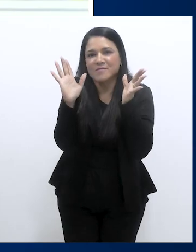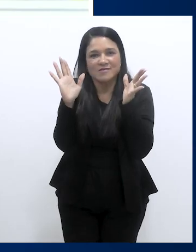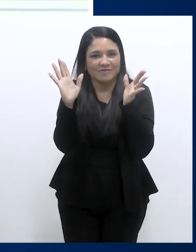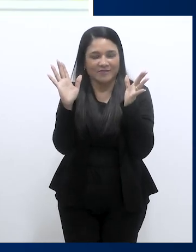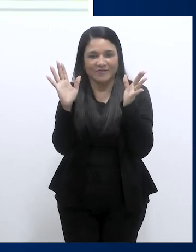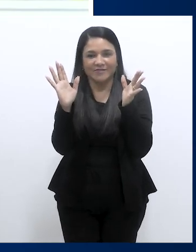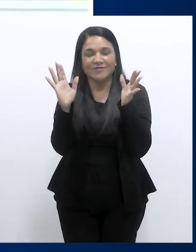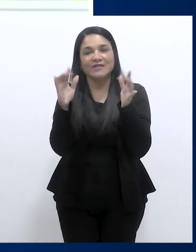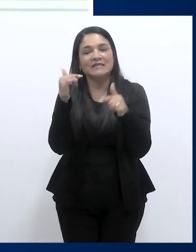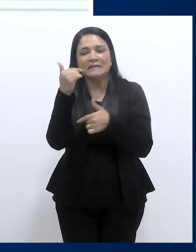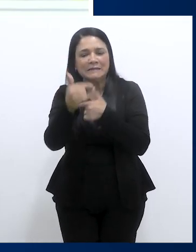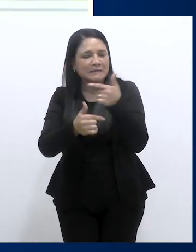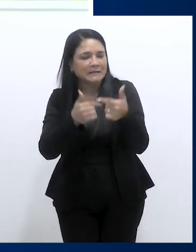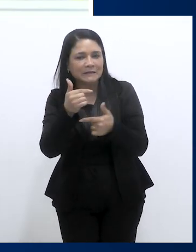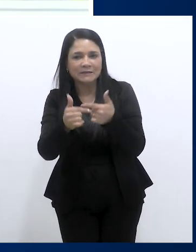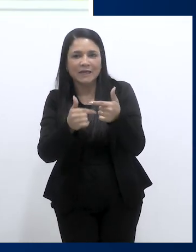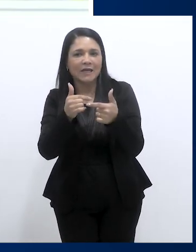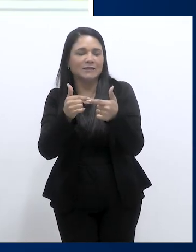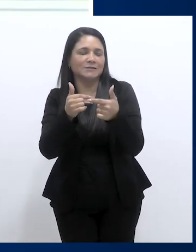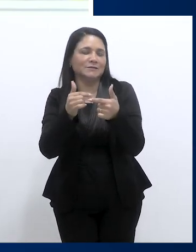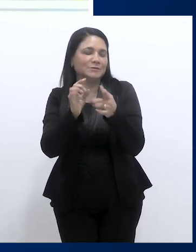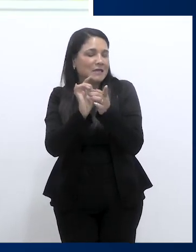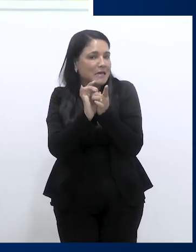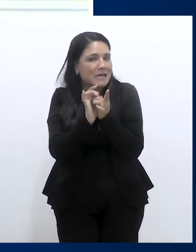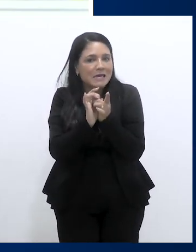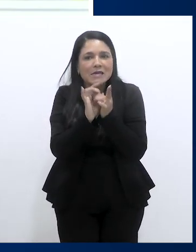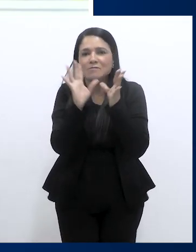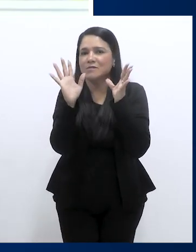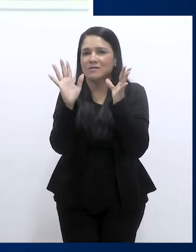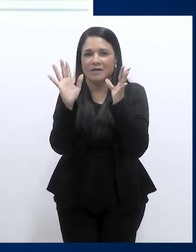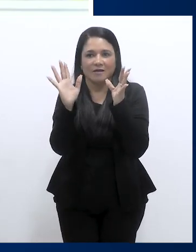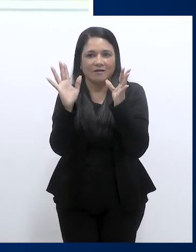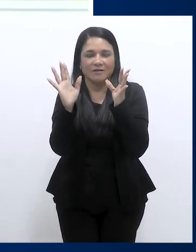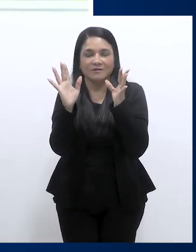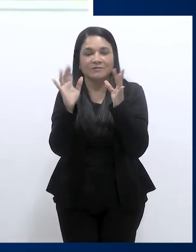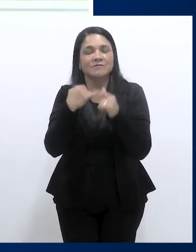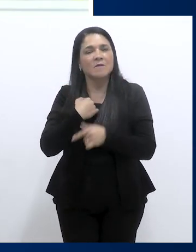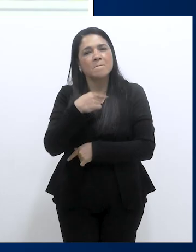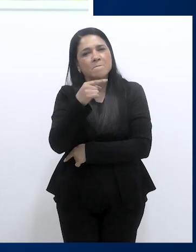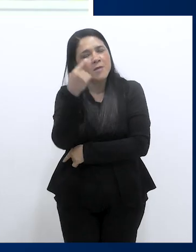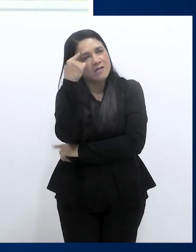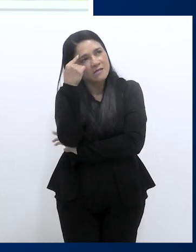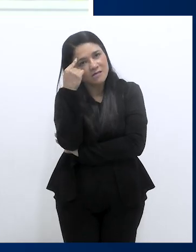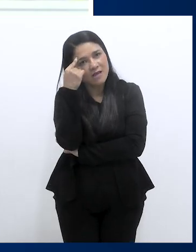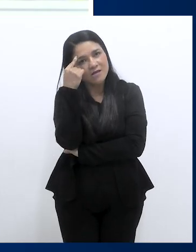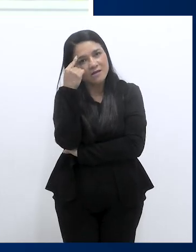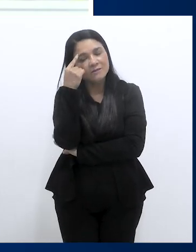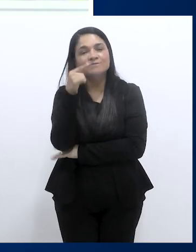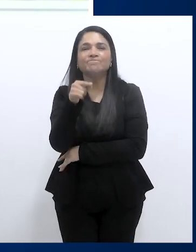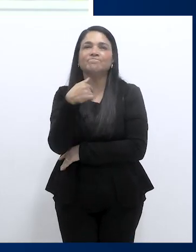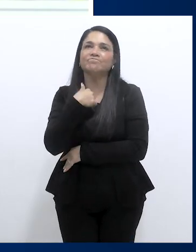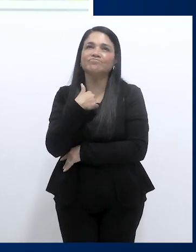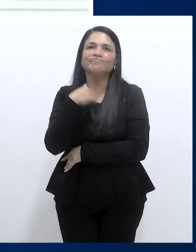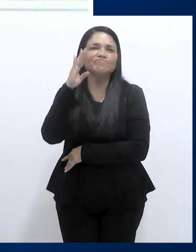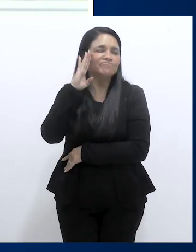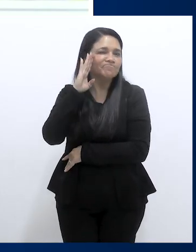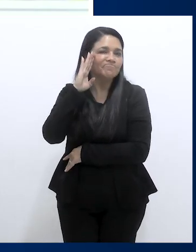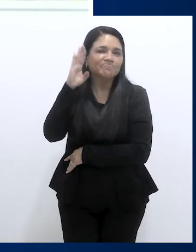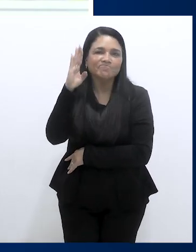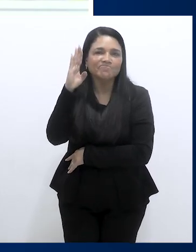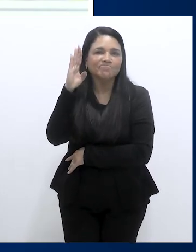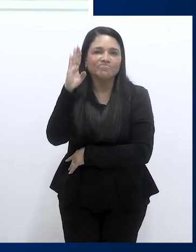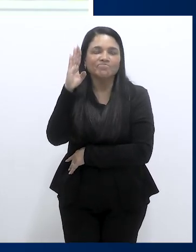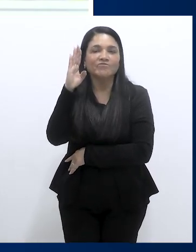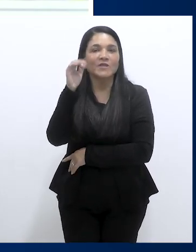coisa de liberdade, a gente está trabalhando para a liberdade. E se você for pensar, eu acho